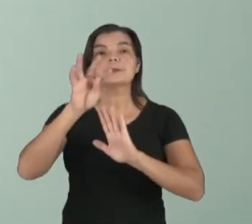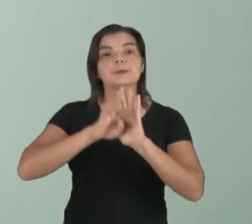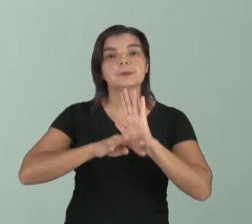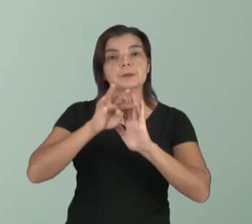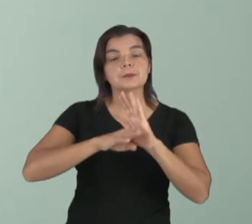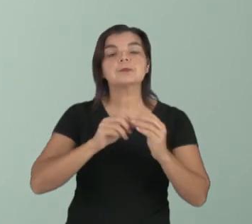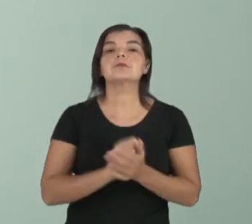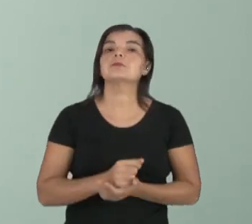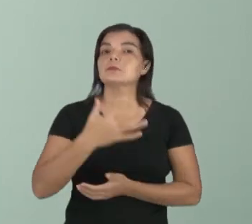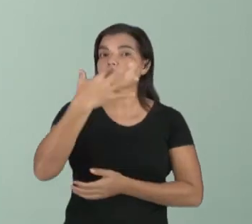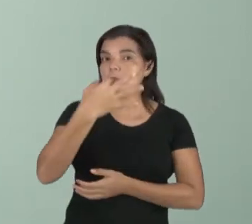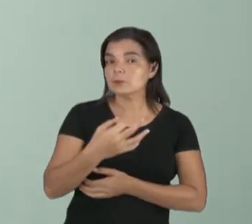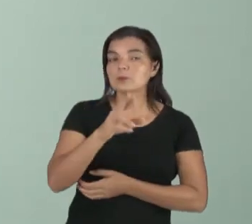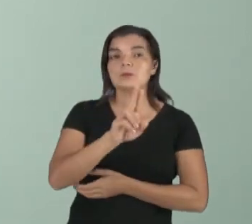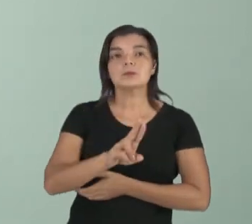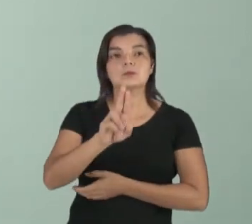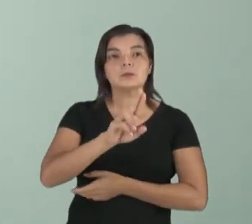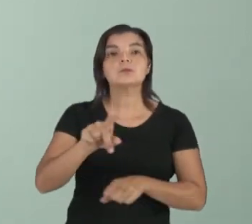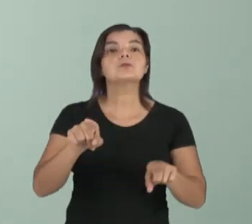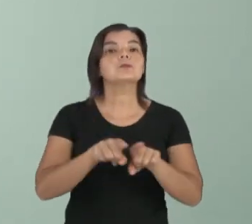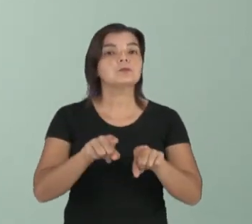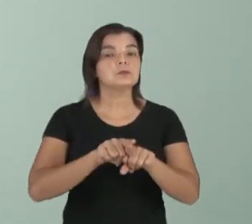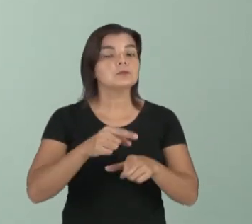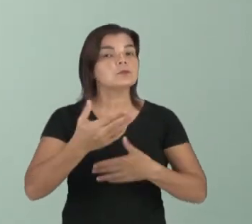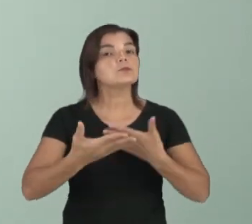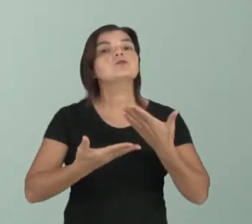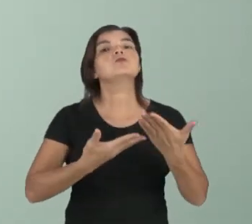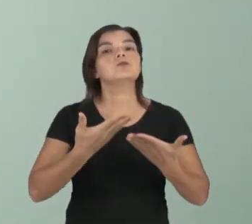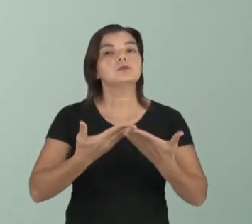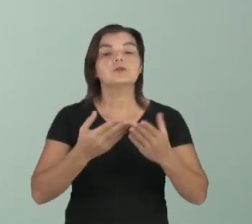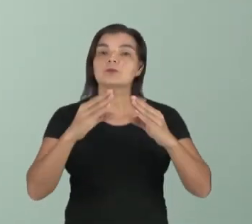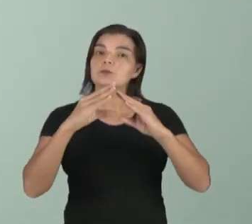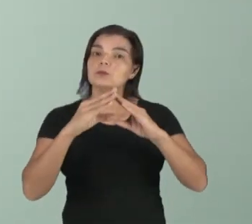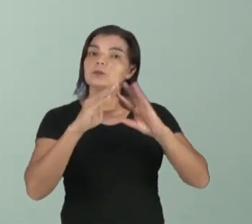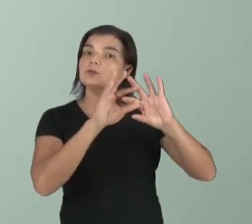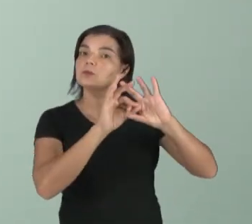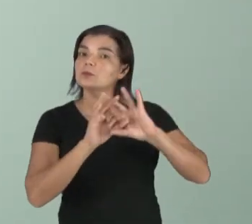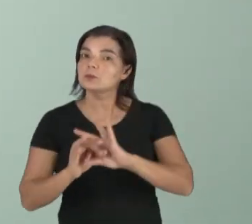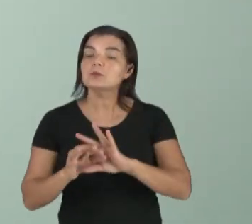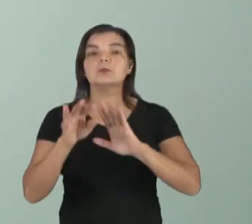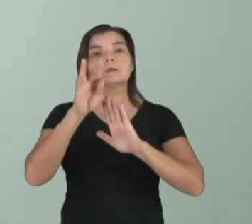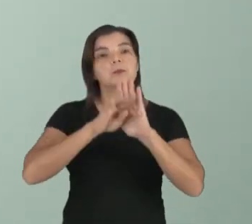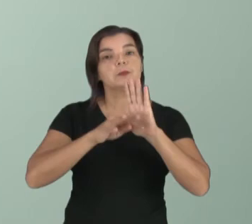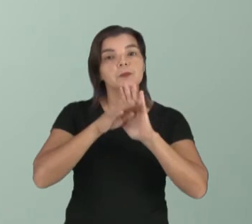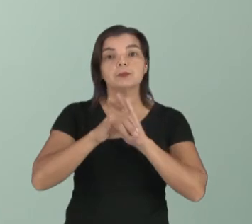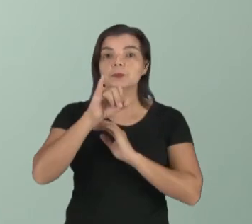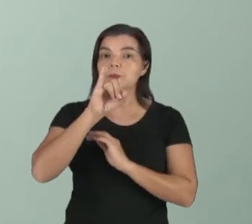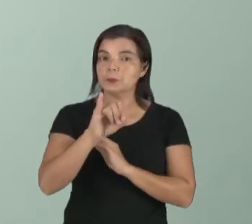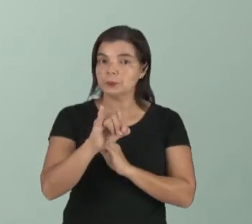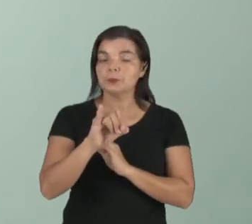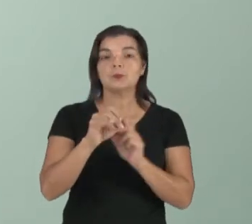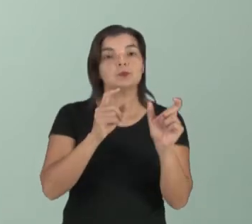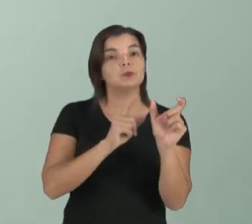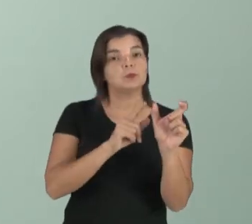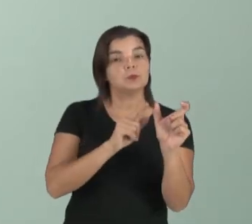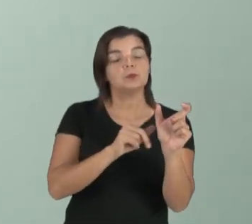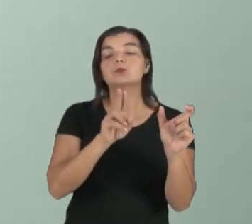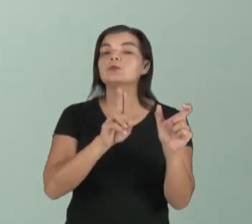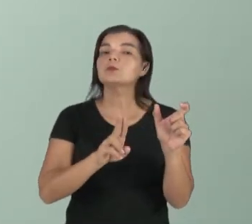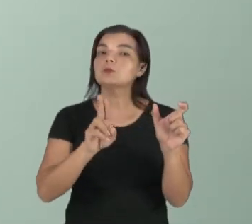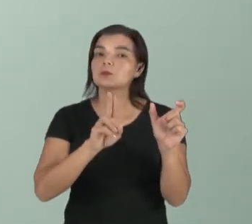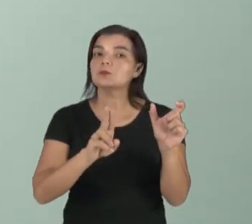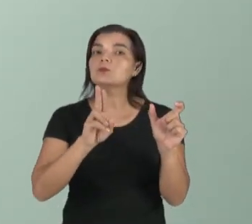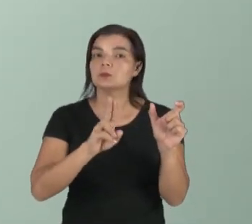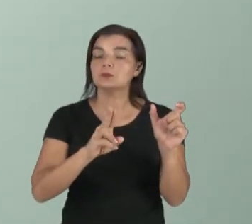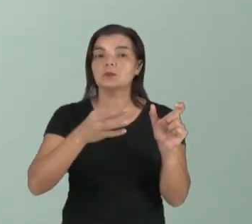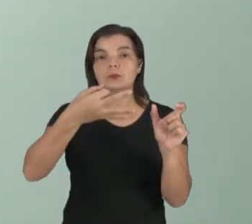eles corretamente usados, eles vão gerar coerência no texto. Se um conectivo ele for